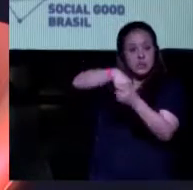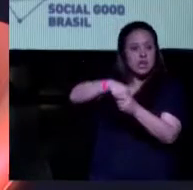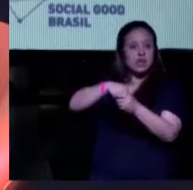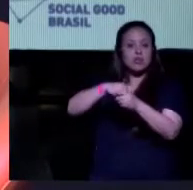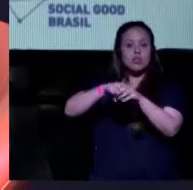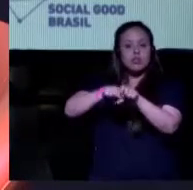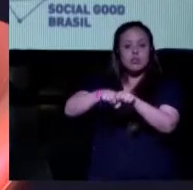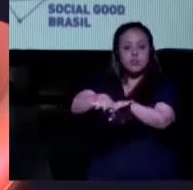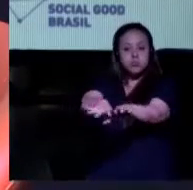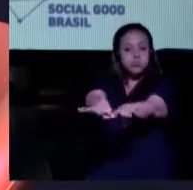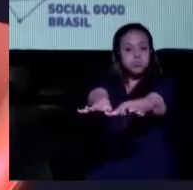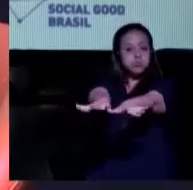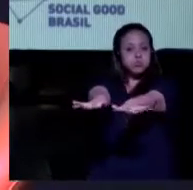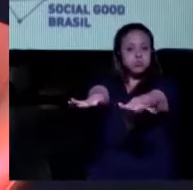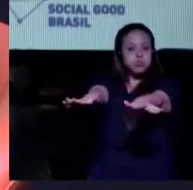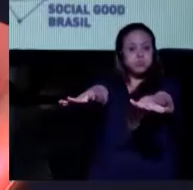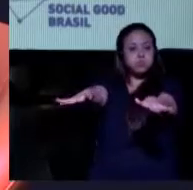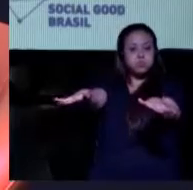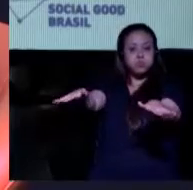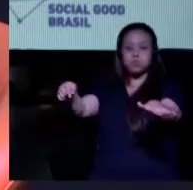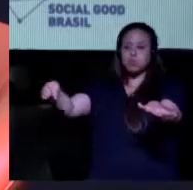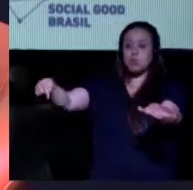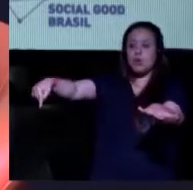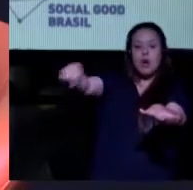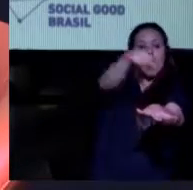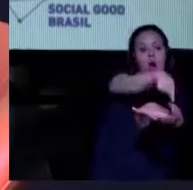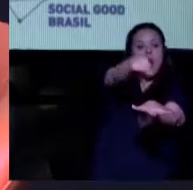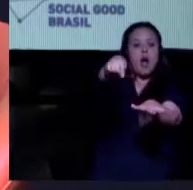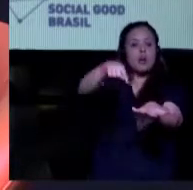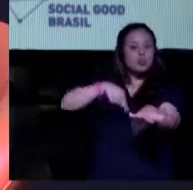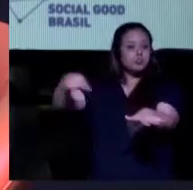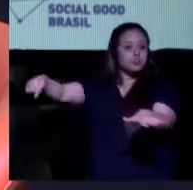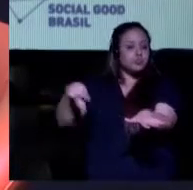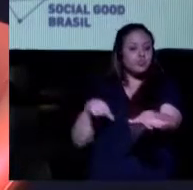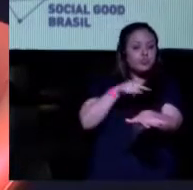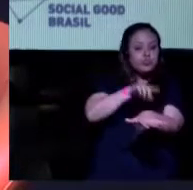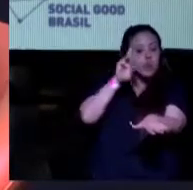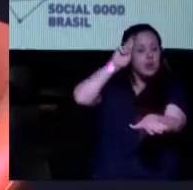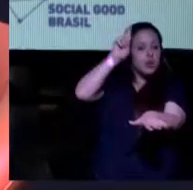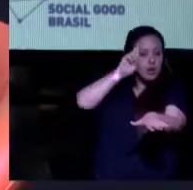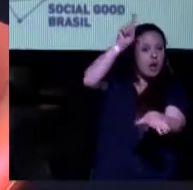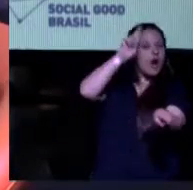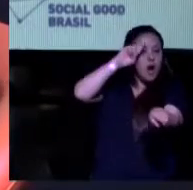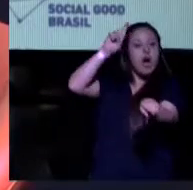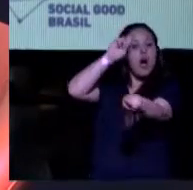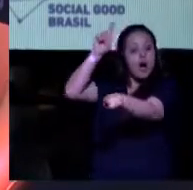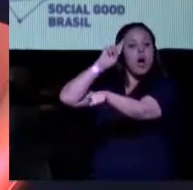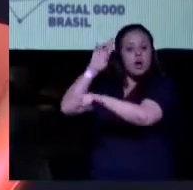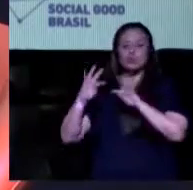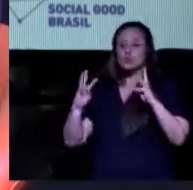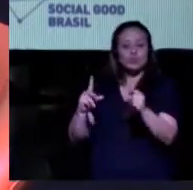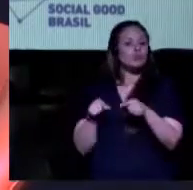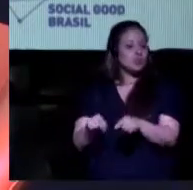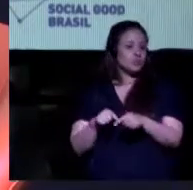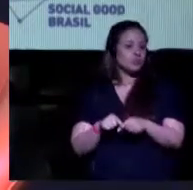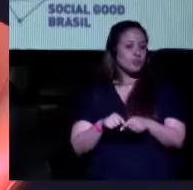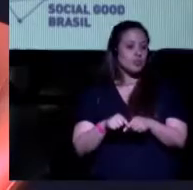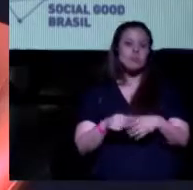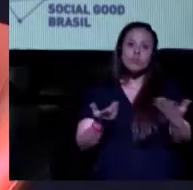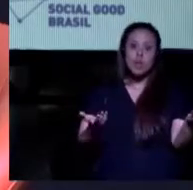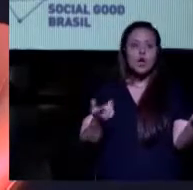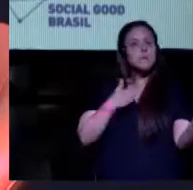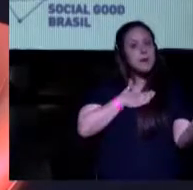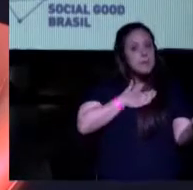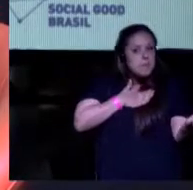conversas ea liderança estará distribuída então a minha recomendação ou a minha meu conselho para